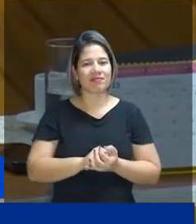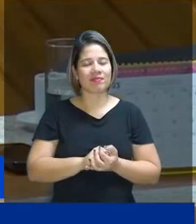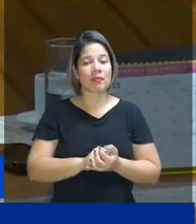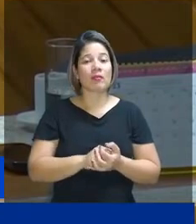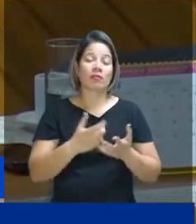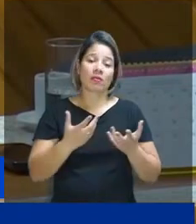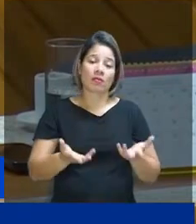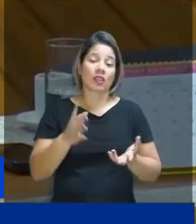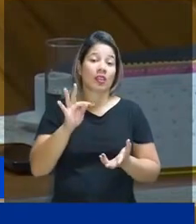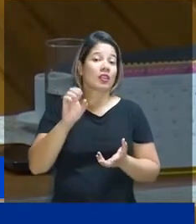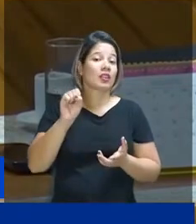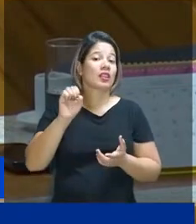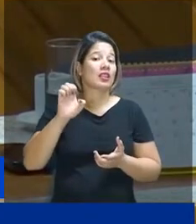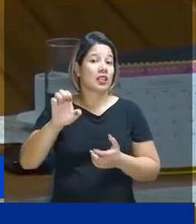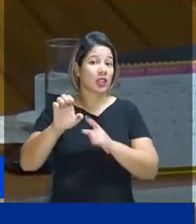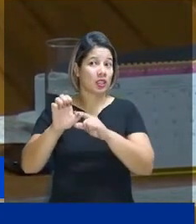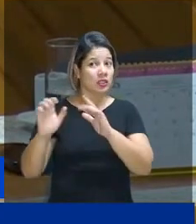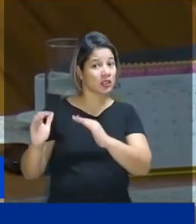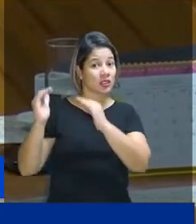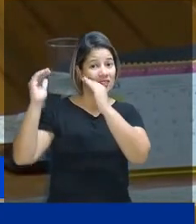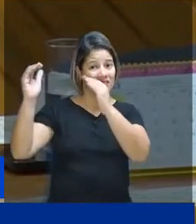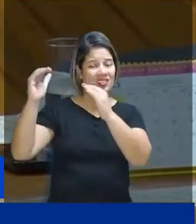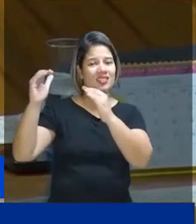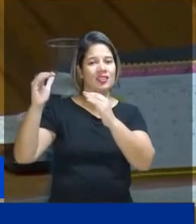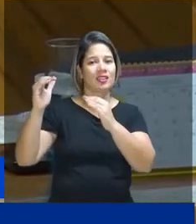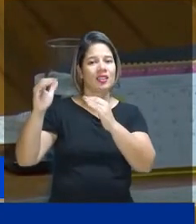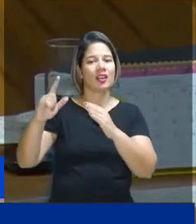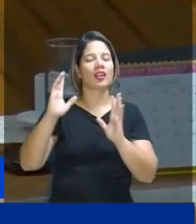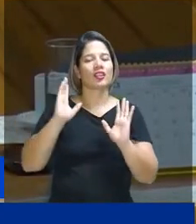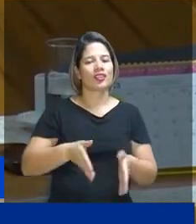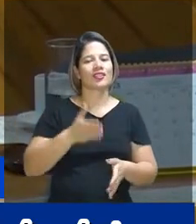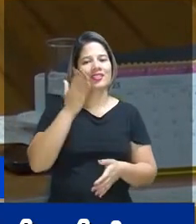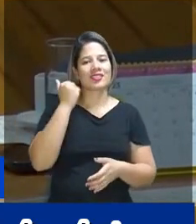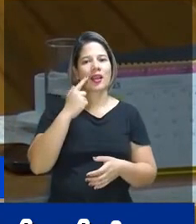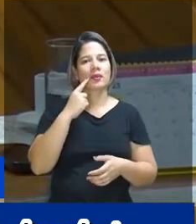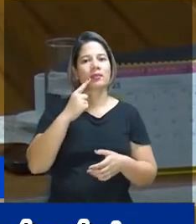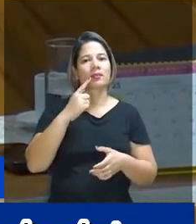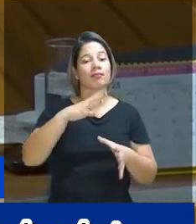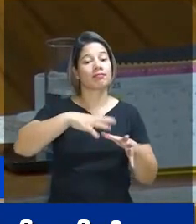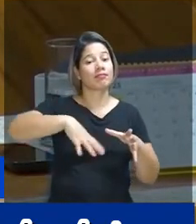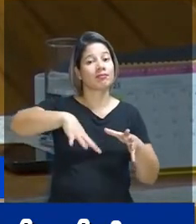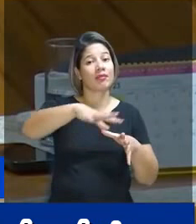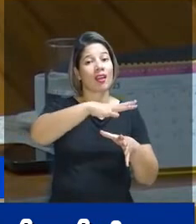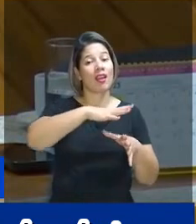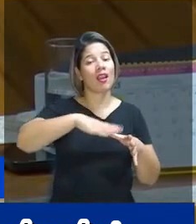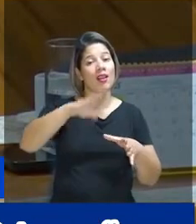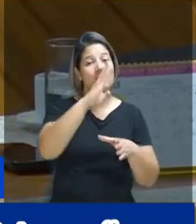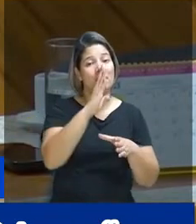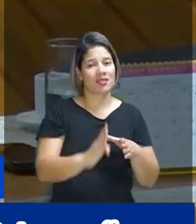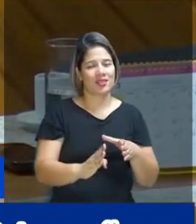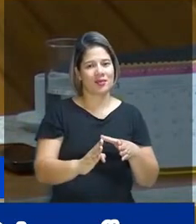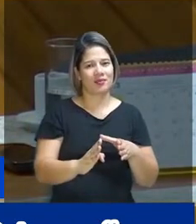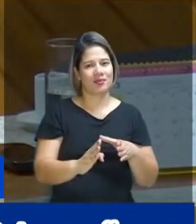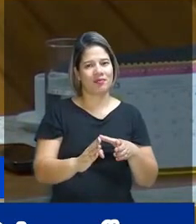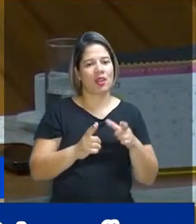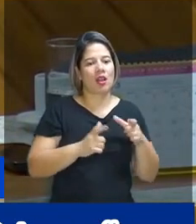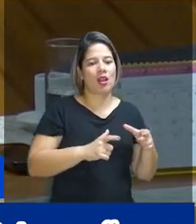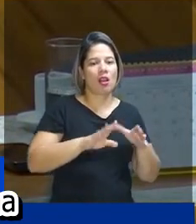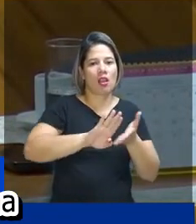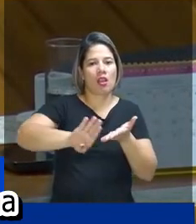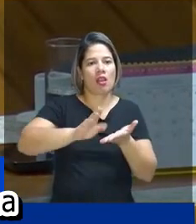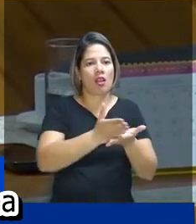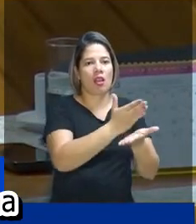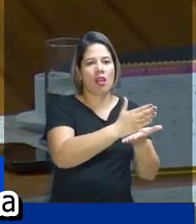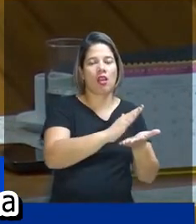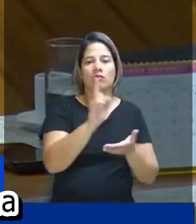entendeu que tem que ser mesmo a nível nacional e não regional, e, enfim, na ocasião eu argumentei que não era a medida